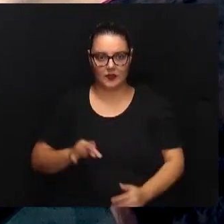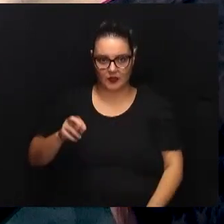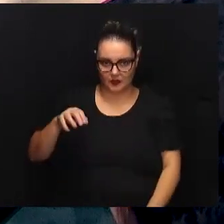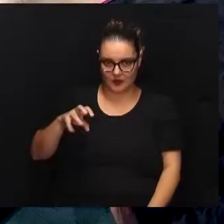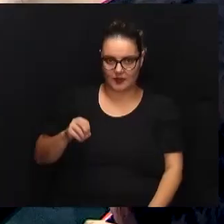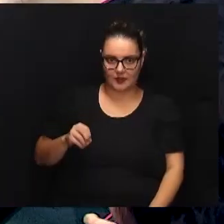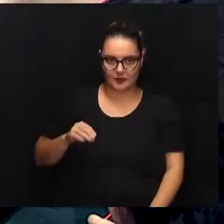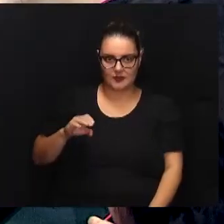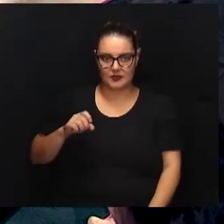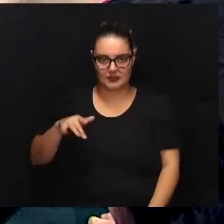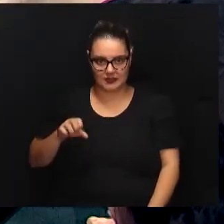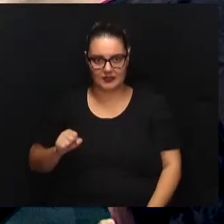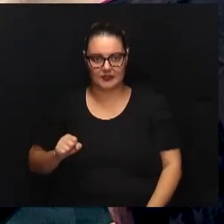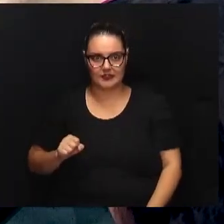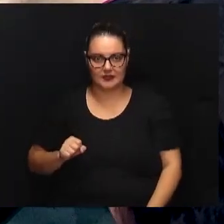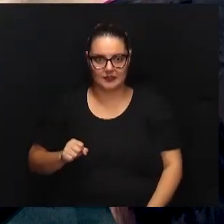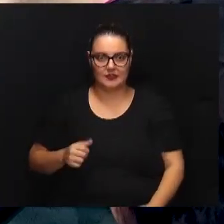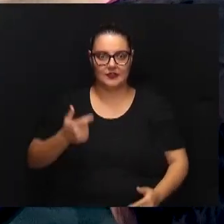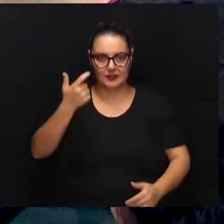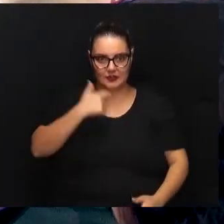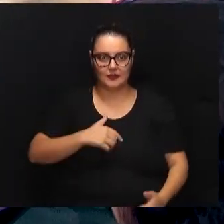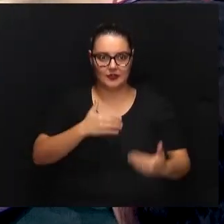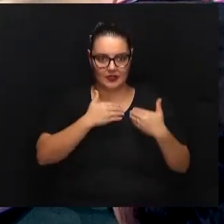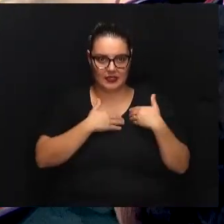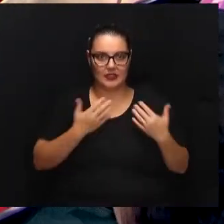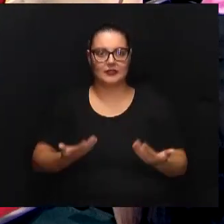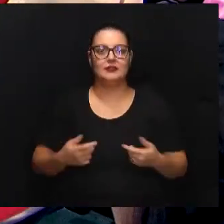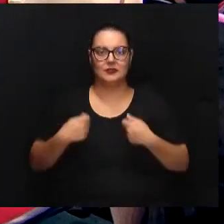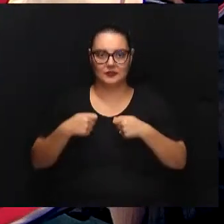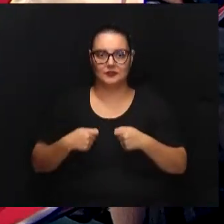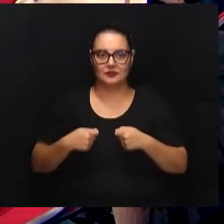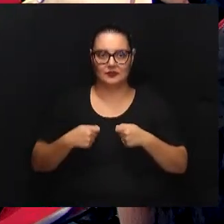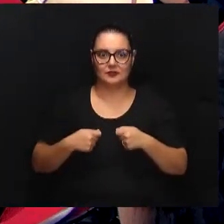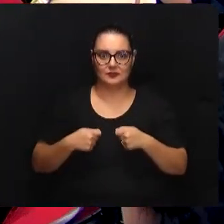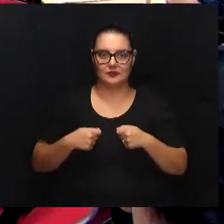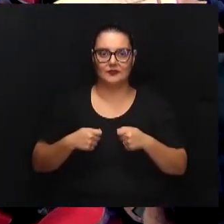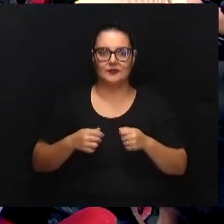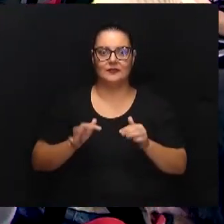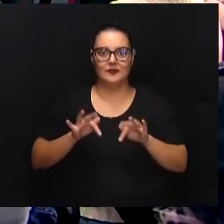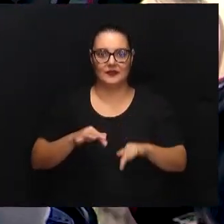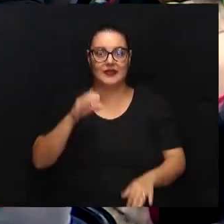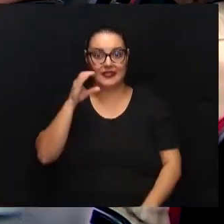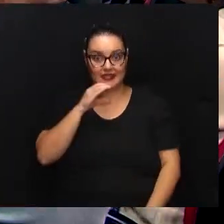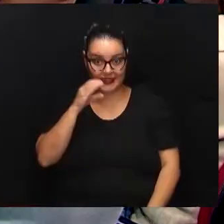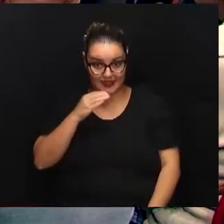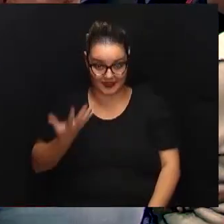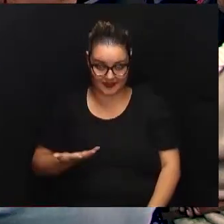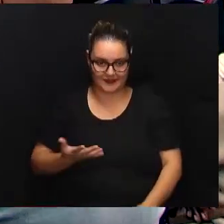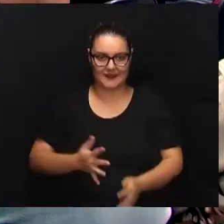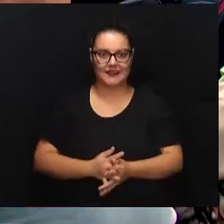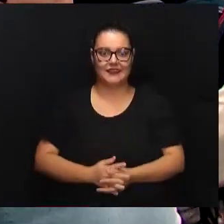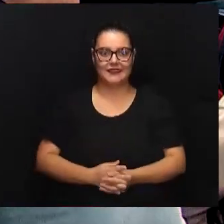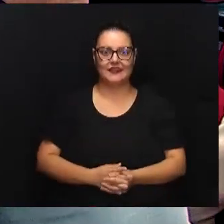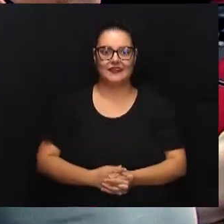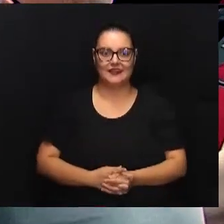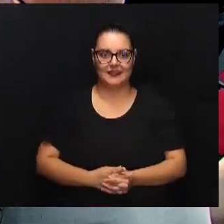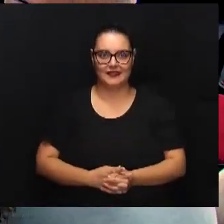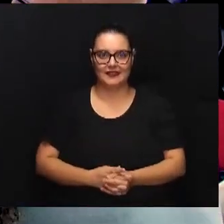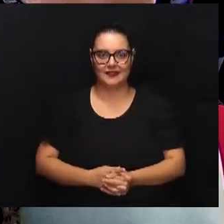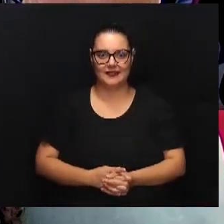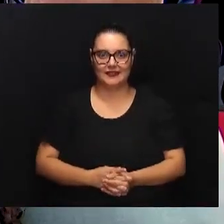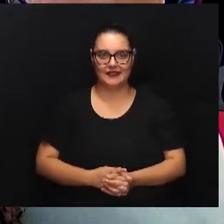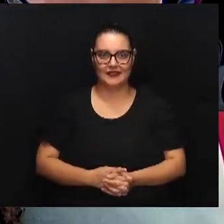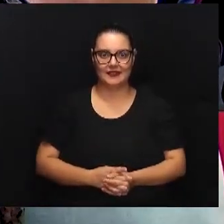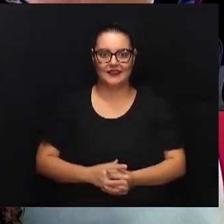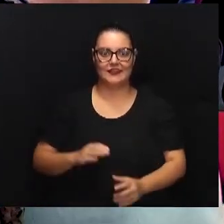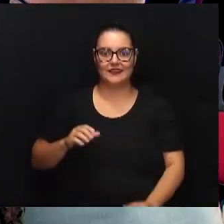gente precisa encerrar cedinho, tá? Porque senão o CPF que está lá no contrato sou eu. E